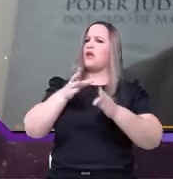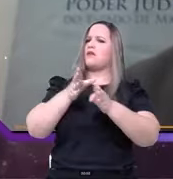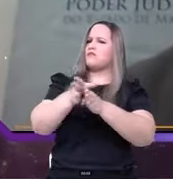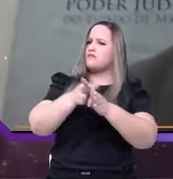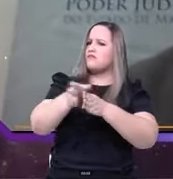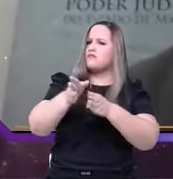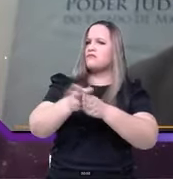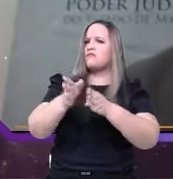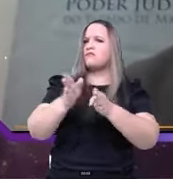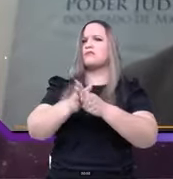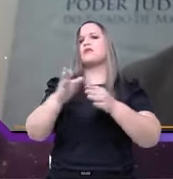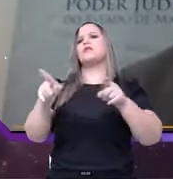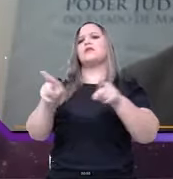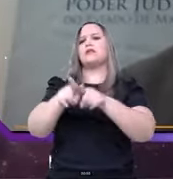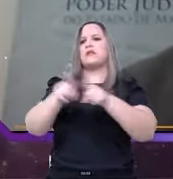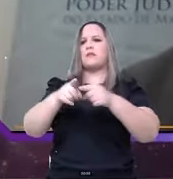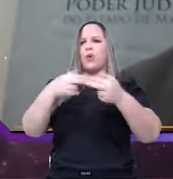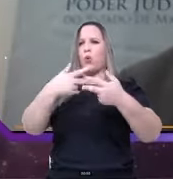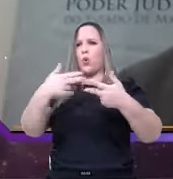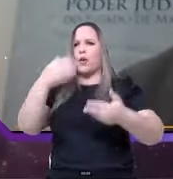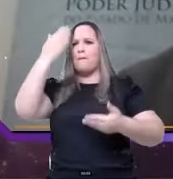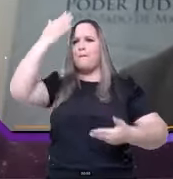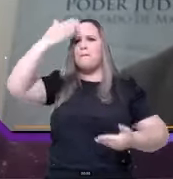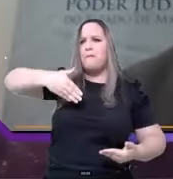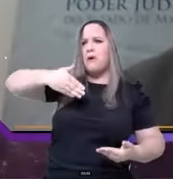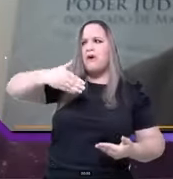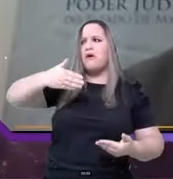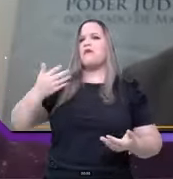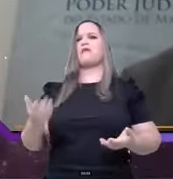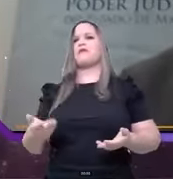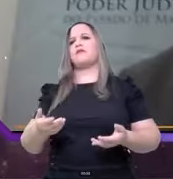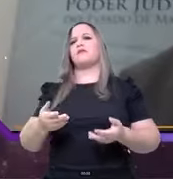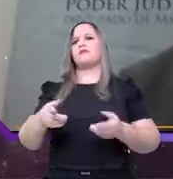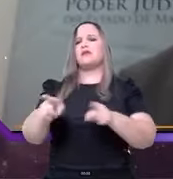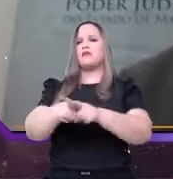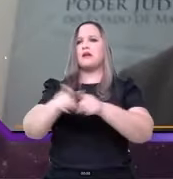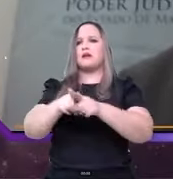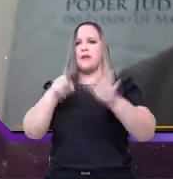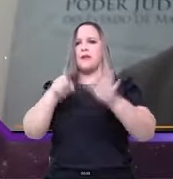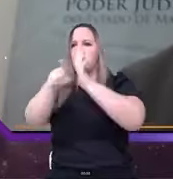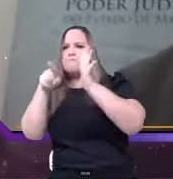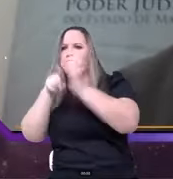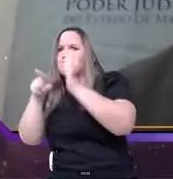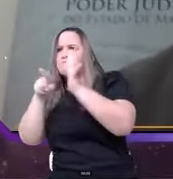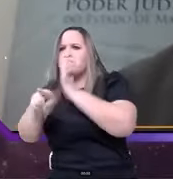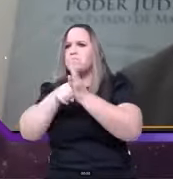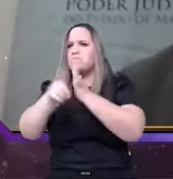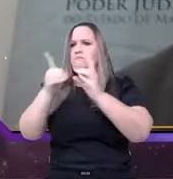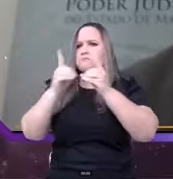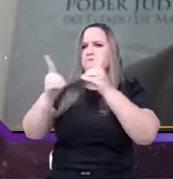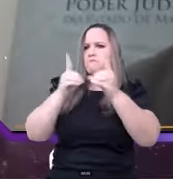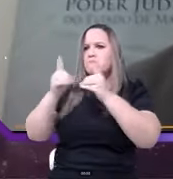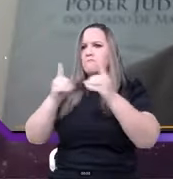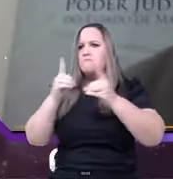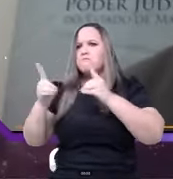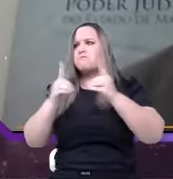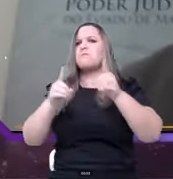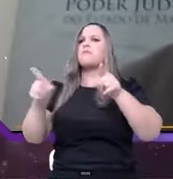processual, colheita de provas, interrogatório com as testemunhas, fase de debates e a conclusão.